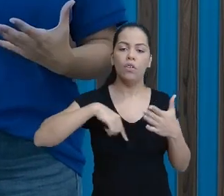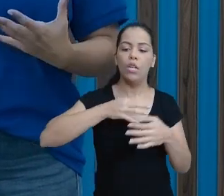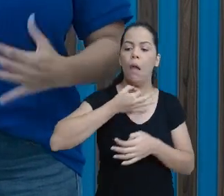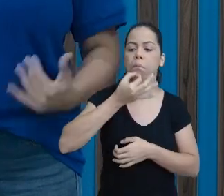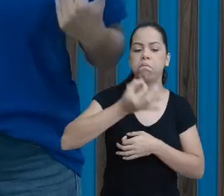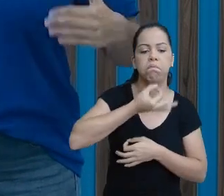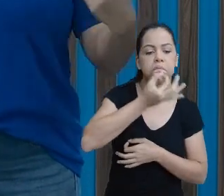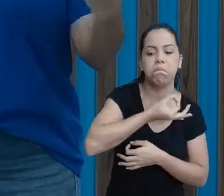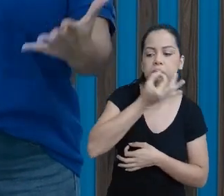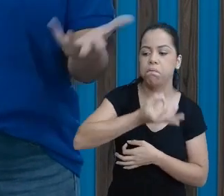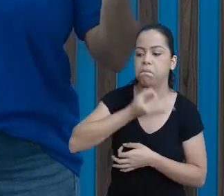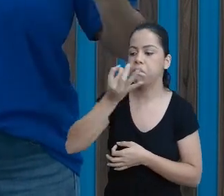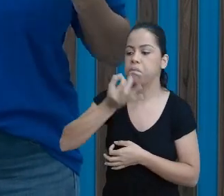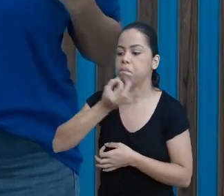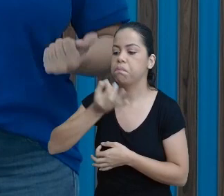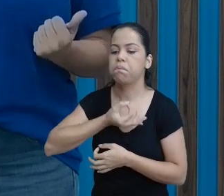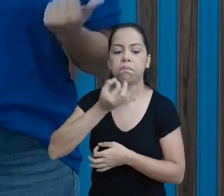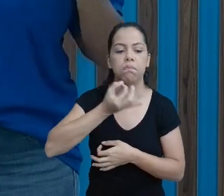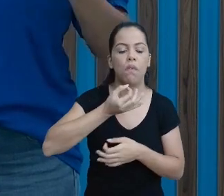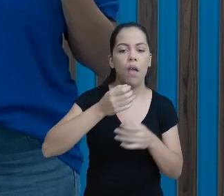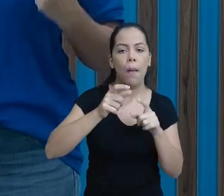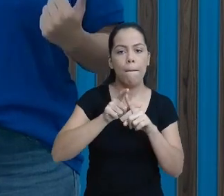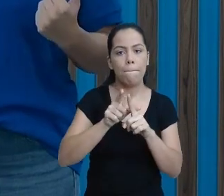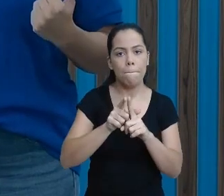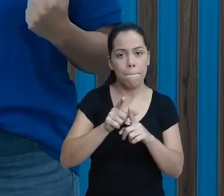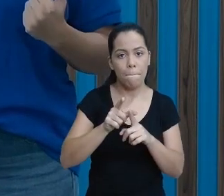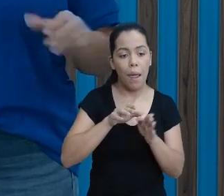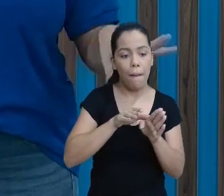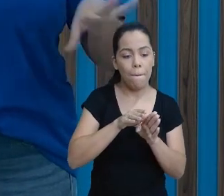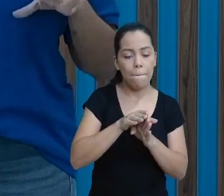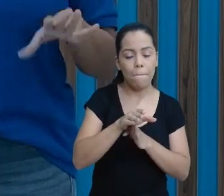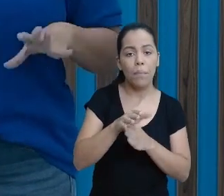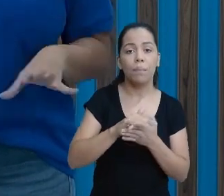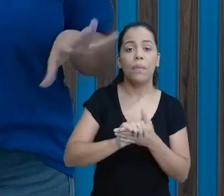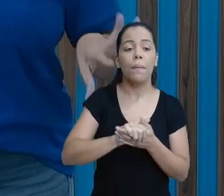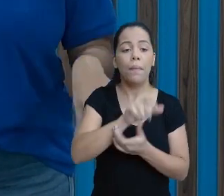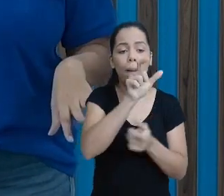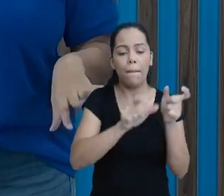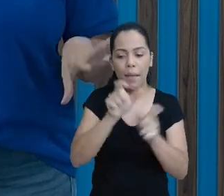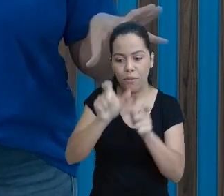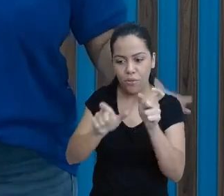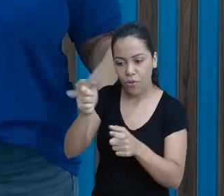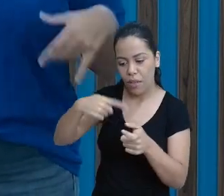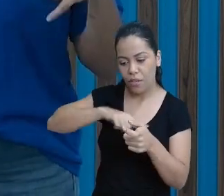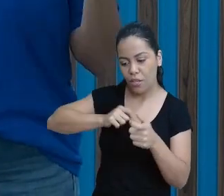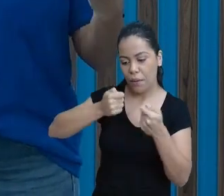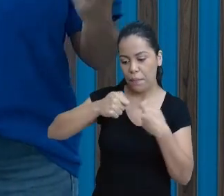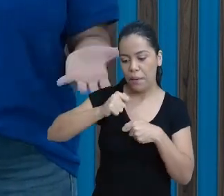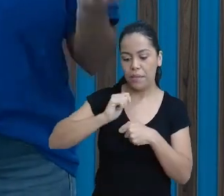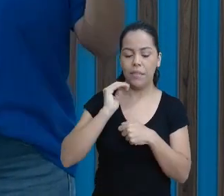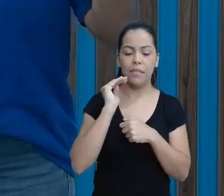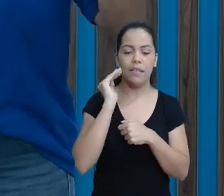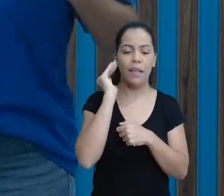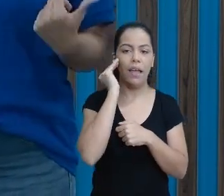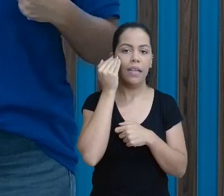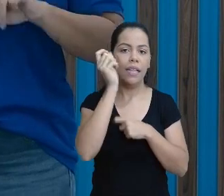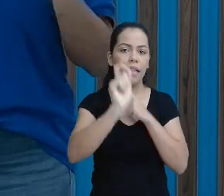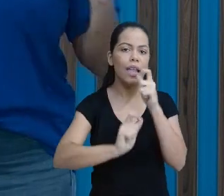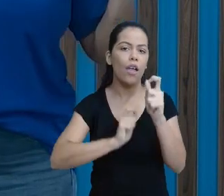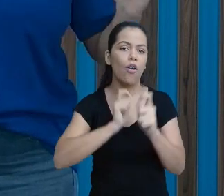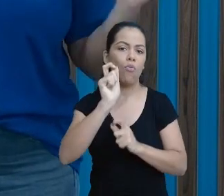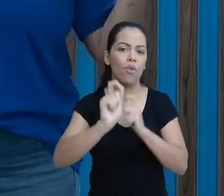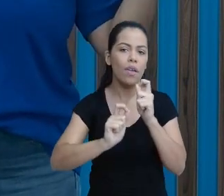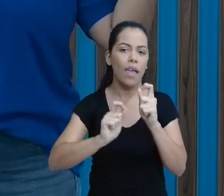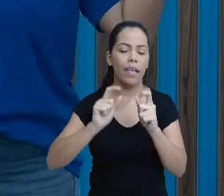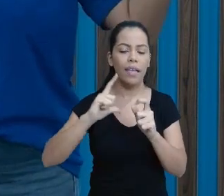comunicação, existem pessoas de carne e osso e sentimentos. E se a gente não quer que sejam intolerantes com a gente não